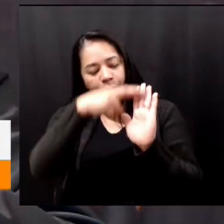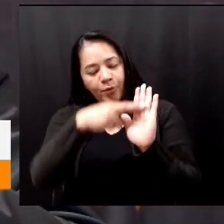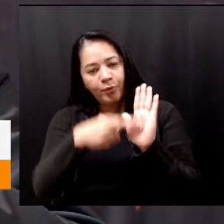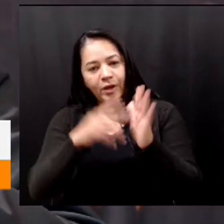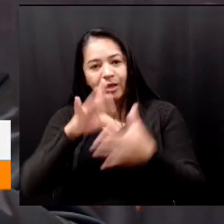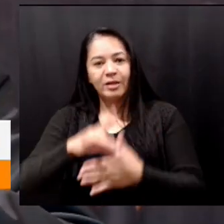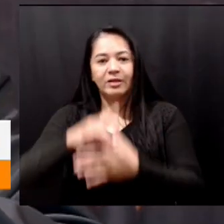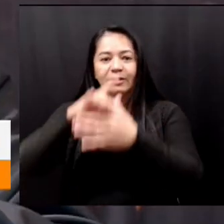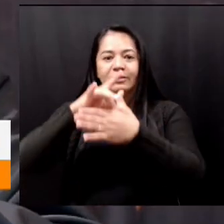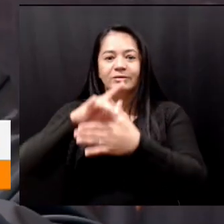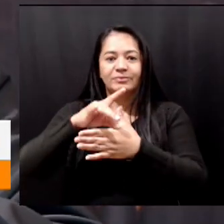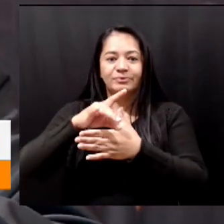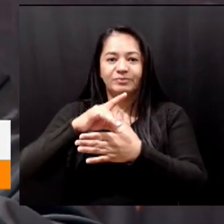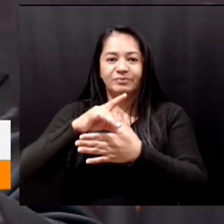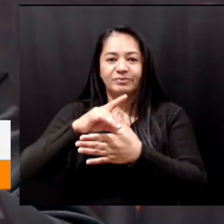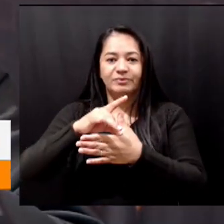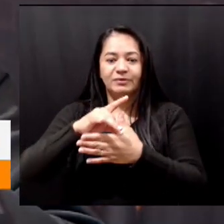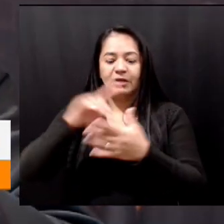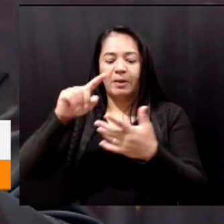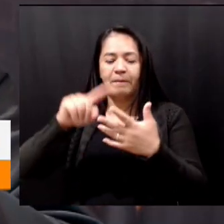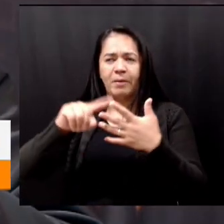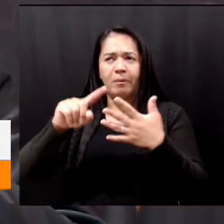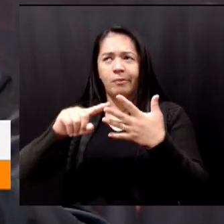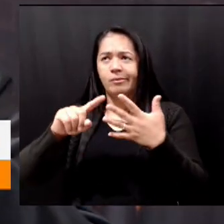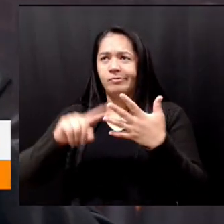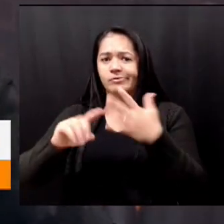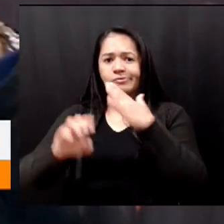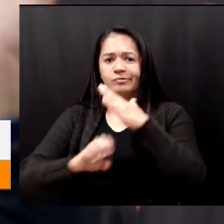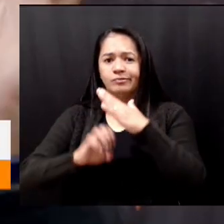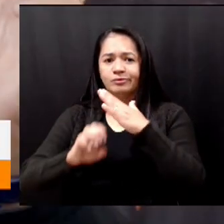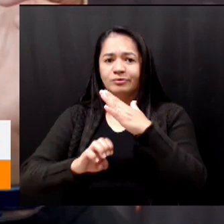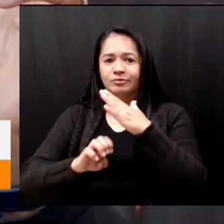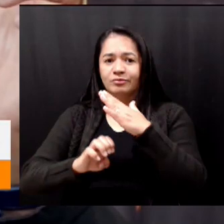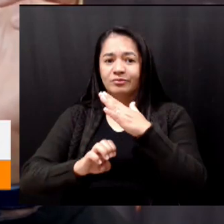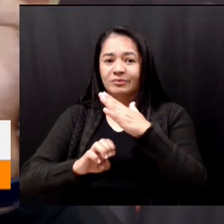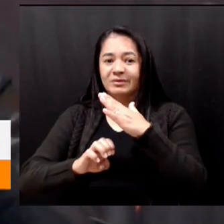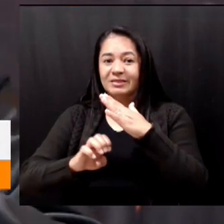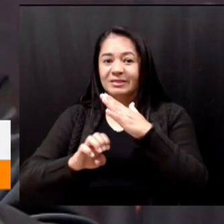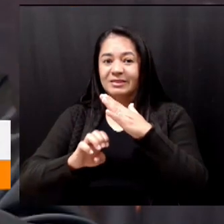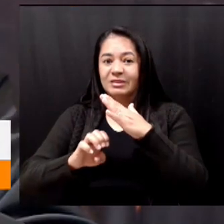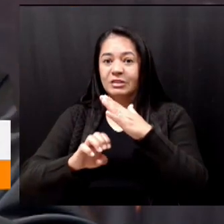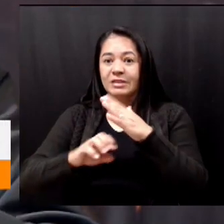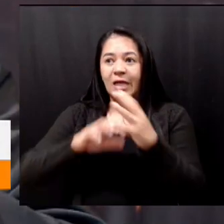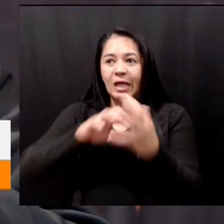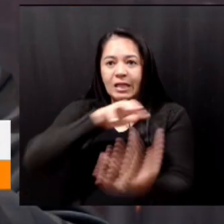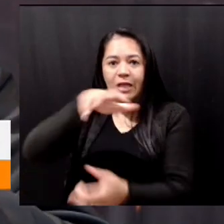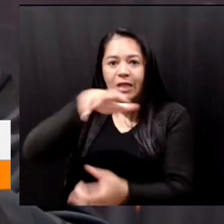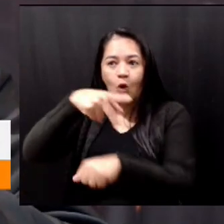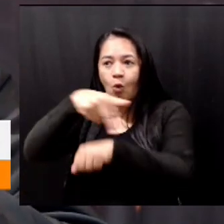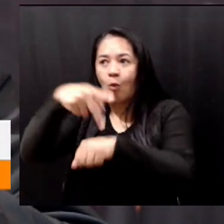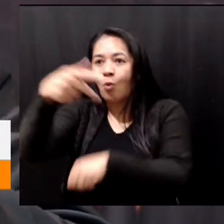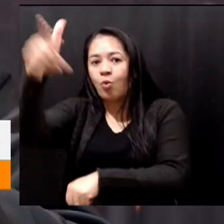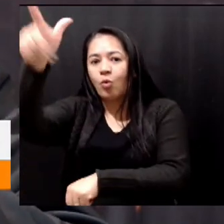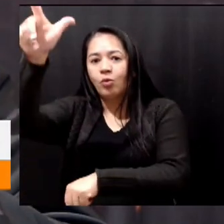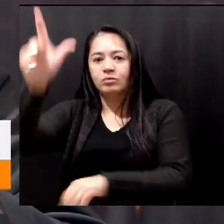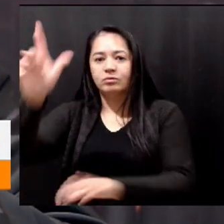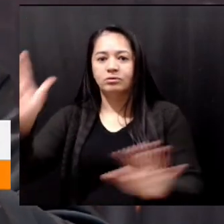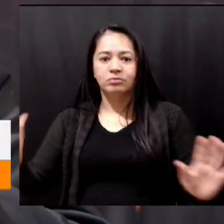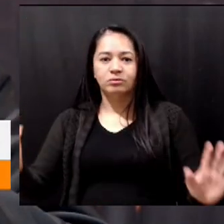pela Crunchbase, pelo Boston Consulting Group, internacional, tá? Campinas cresceu